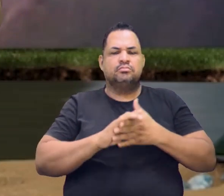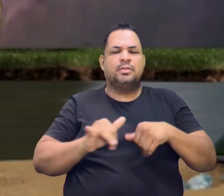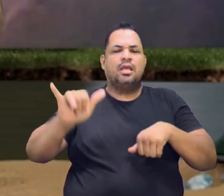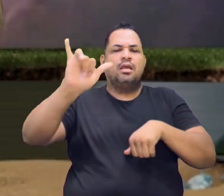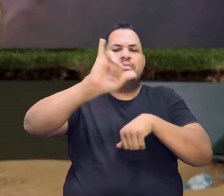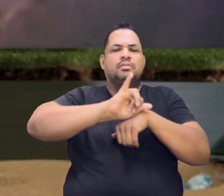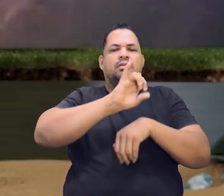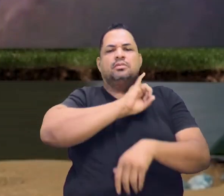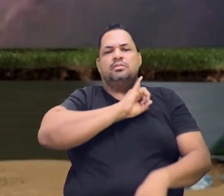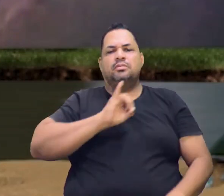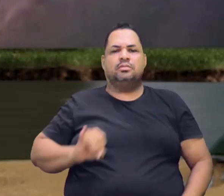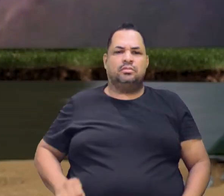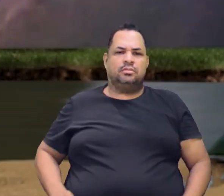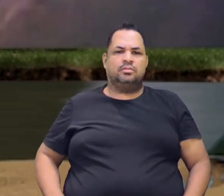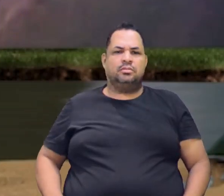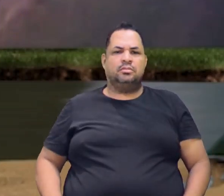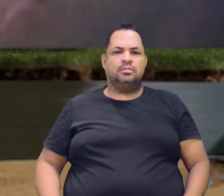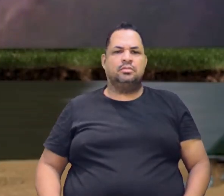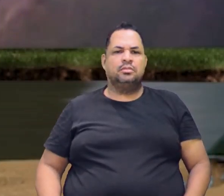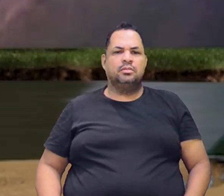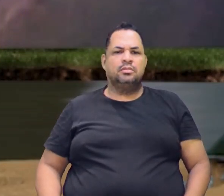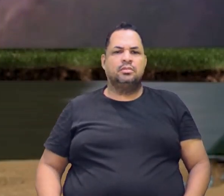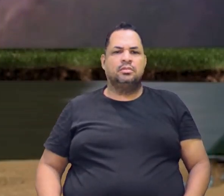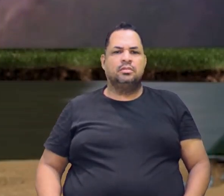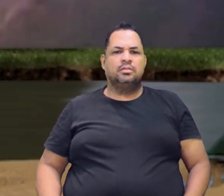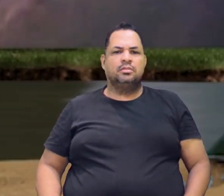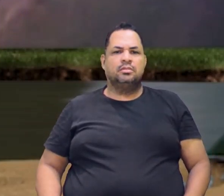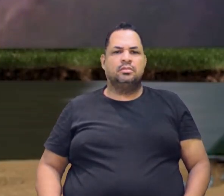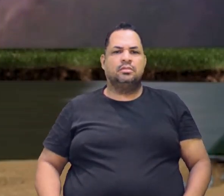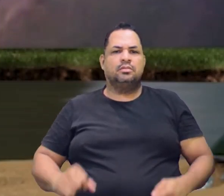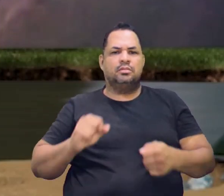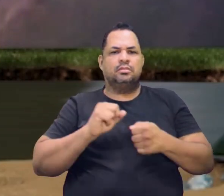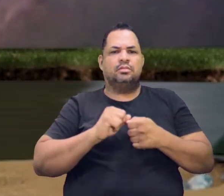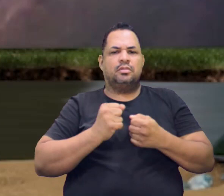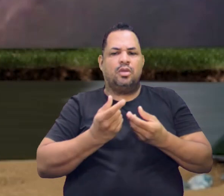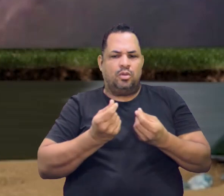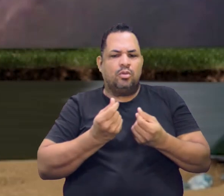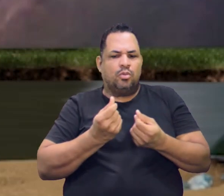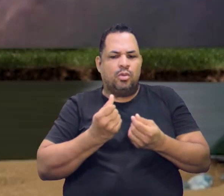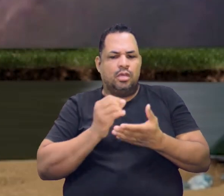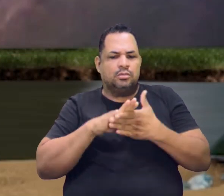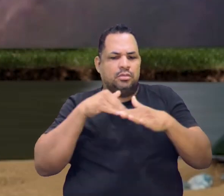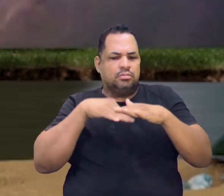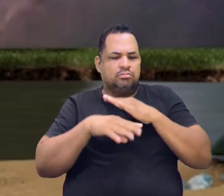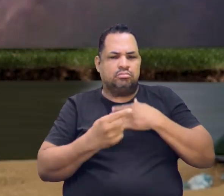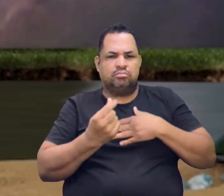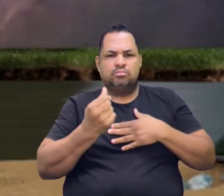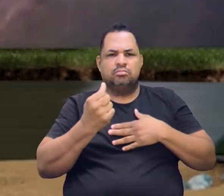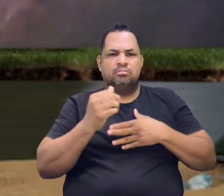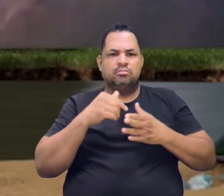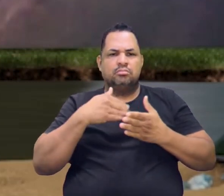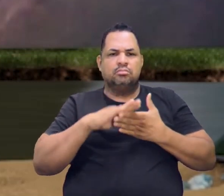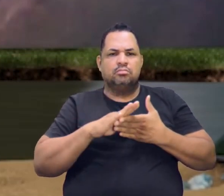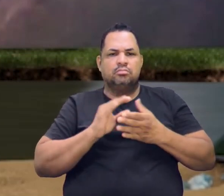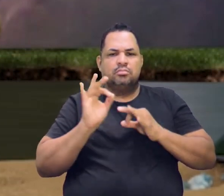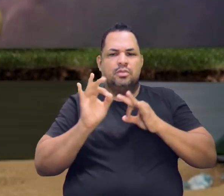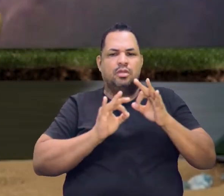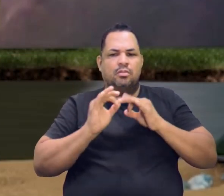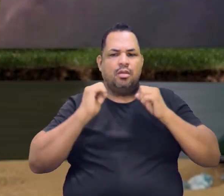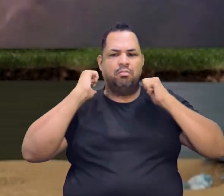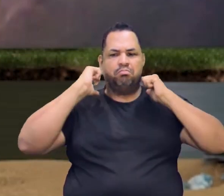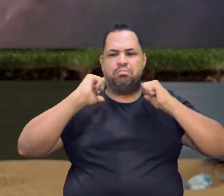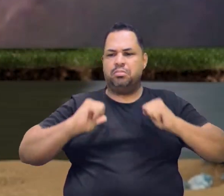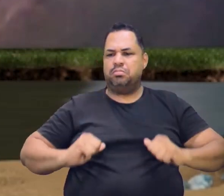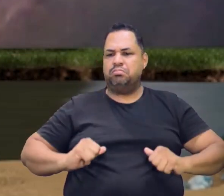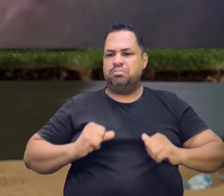capital do império, que era a capital da corte? Disse, tio, eu fiz uma economia aqui, eu tô indo. Ei, arrumou a boroca